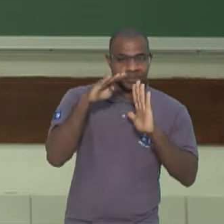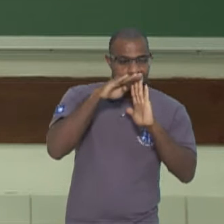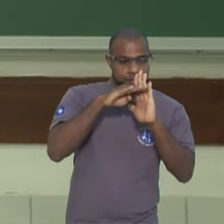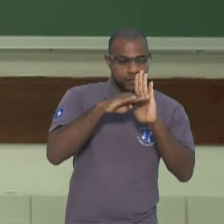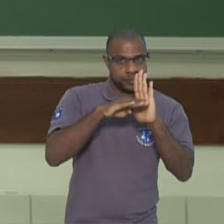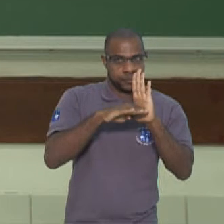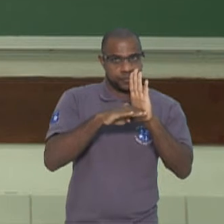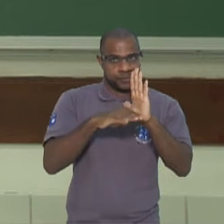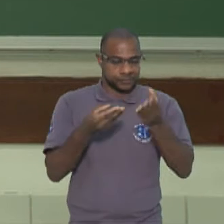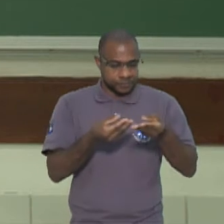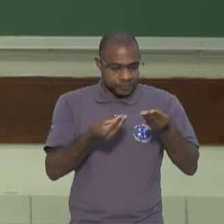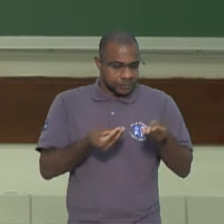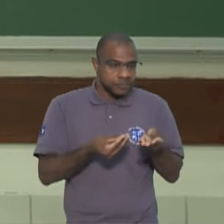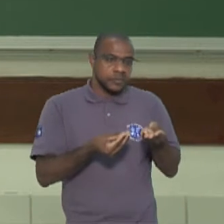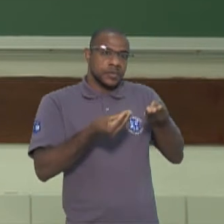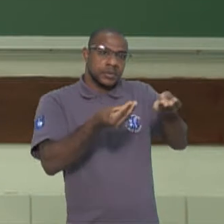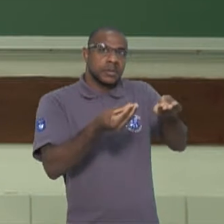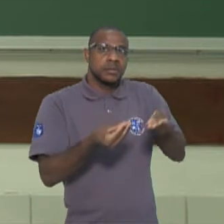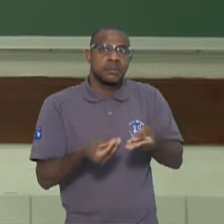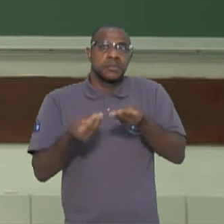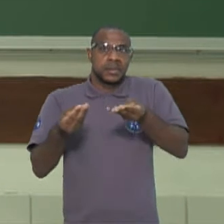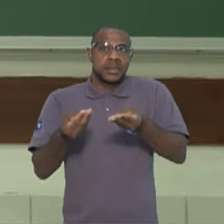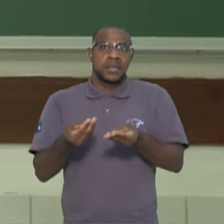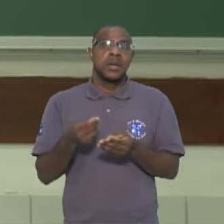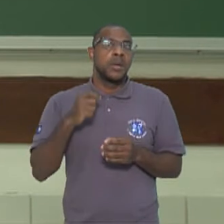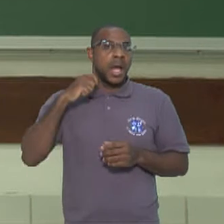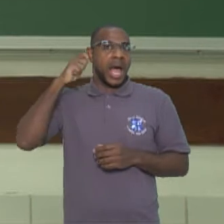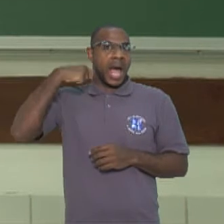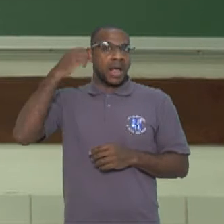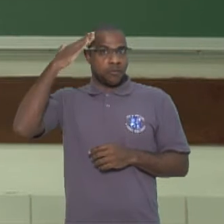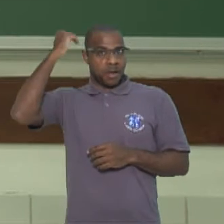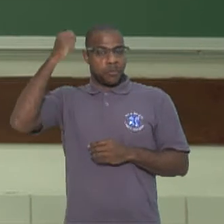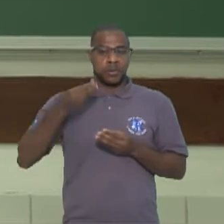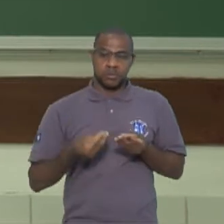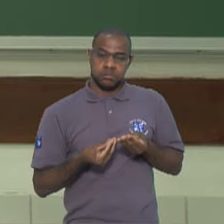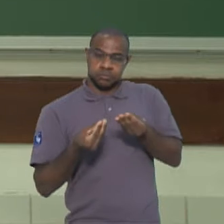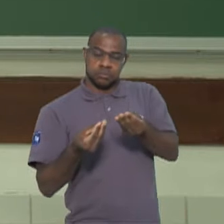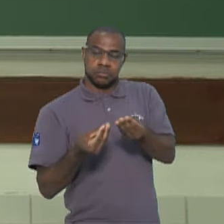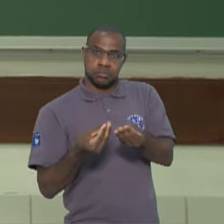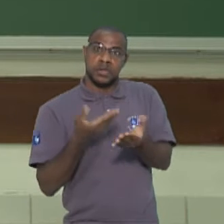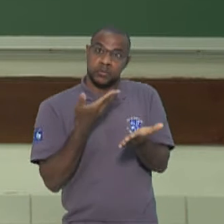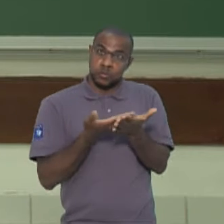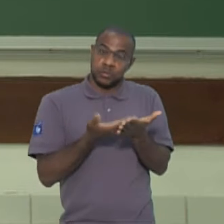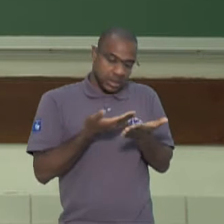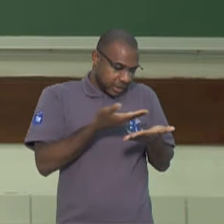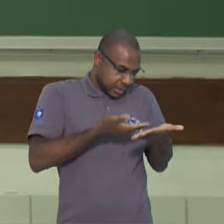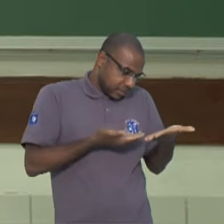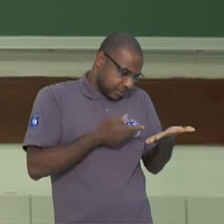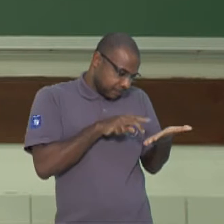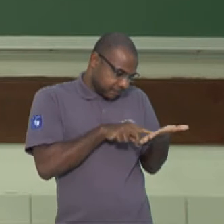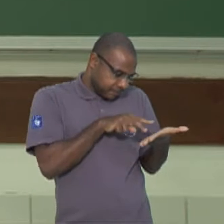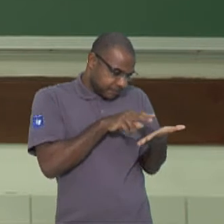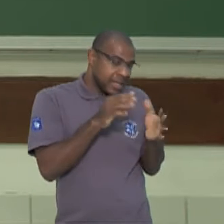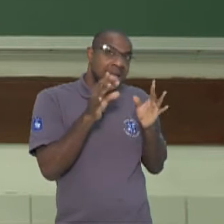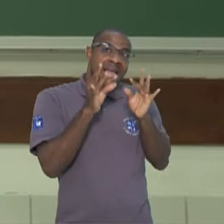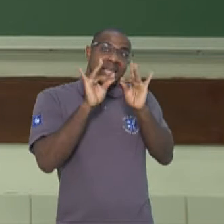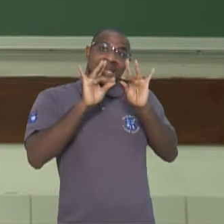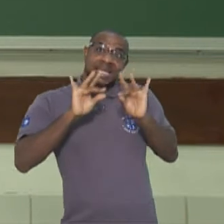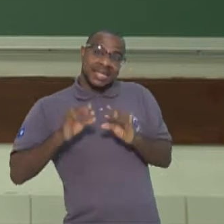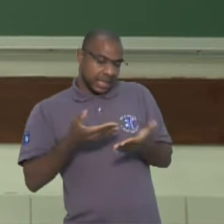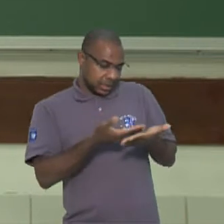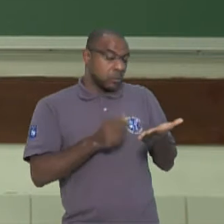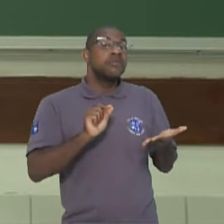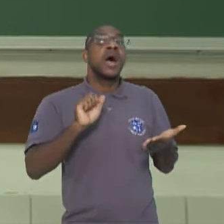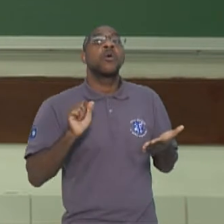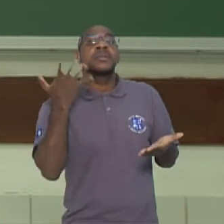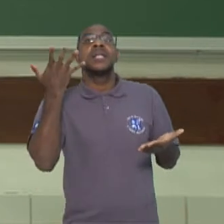para os atores para estudar a história e ele tem a definição de todos os acontecimentos e de forma detalhada como vai ocorrer